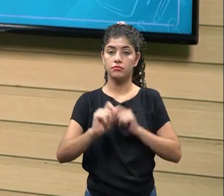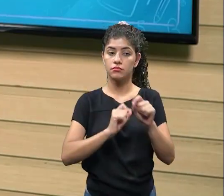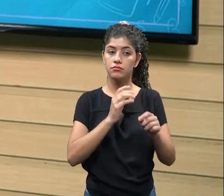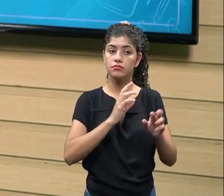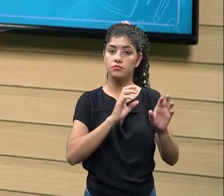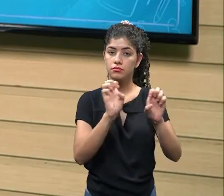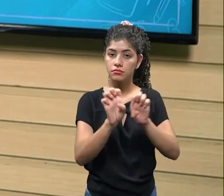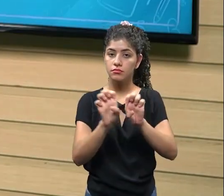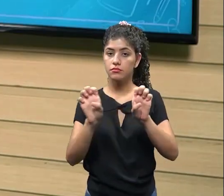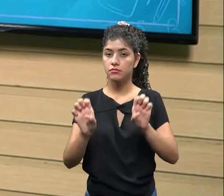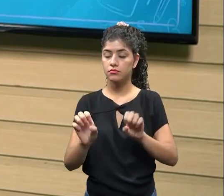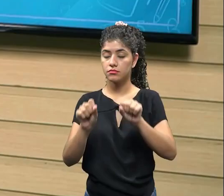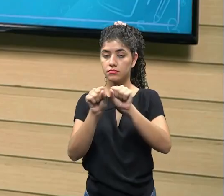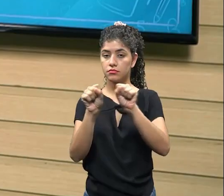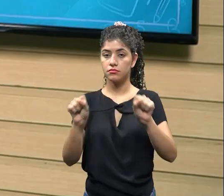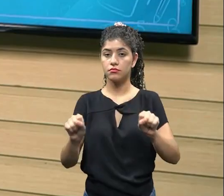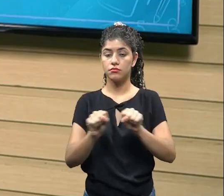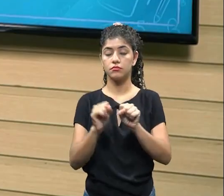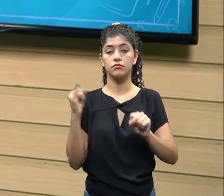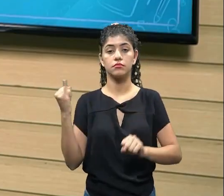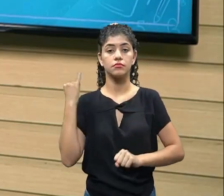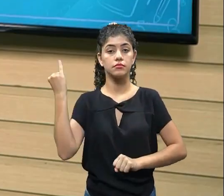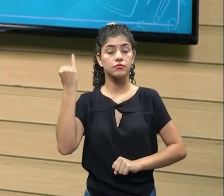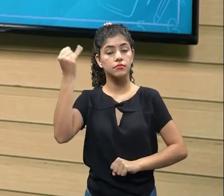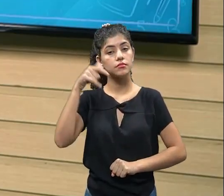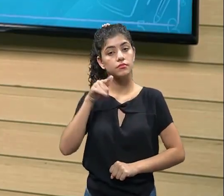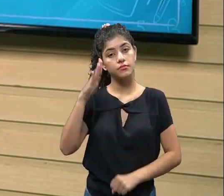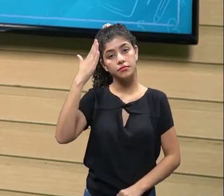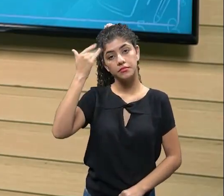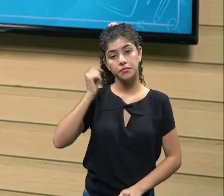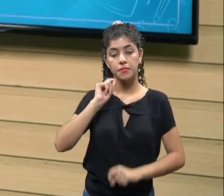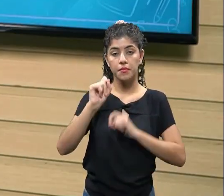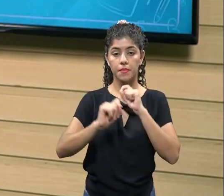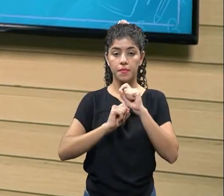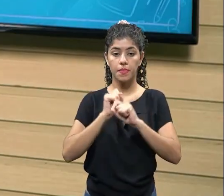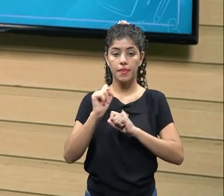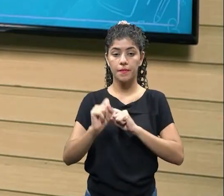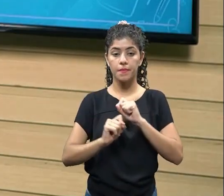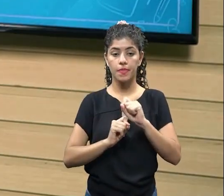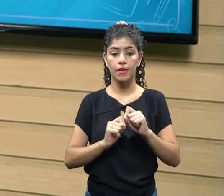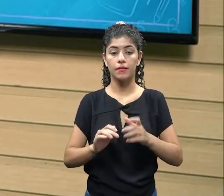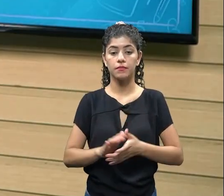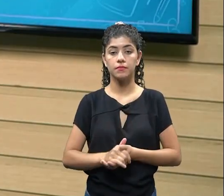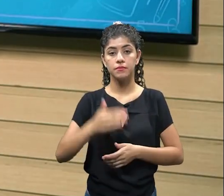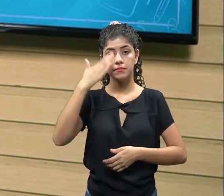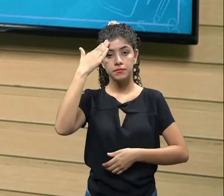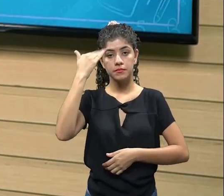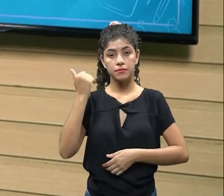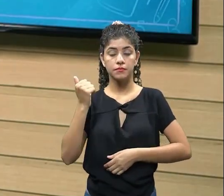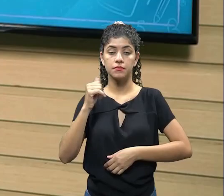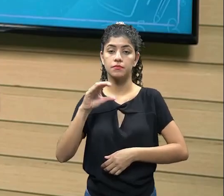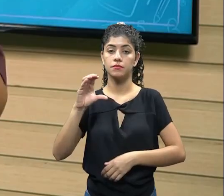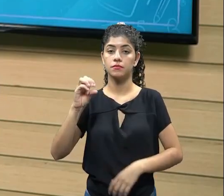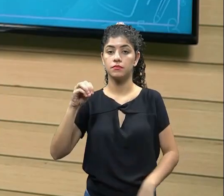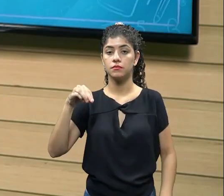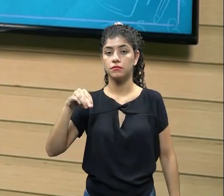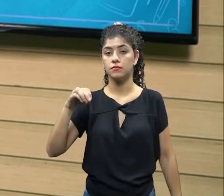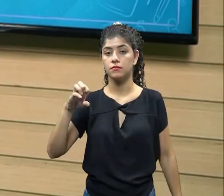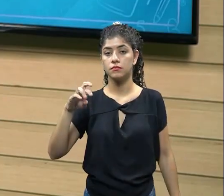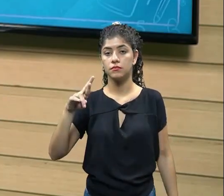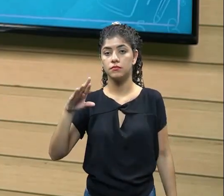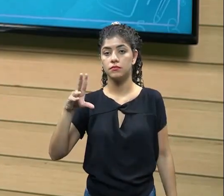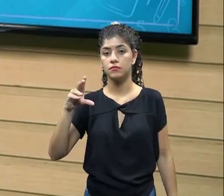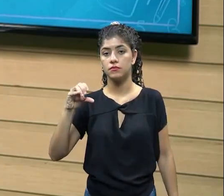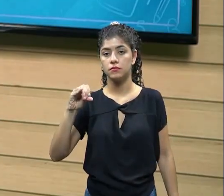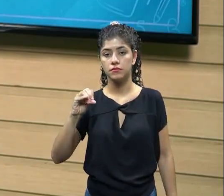sistema monetário é extremamente importante para poder você saber lidar com a questão de comércio, questão